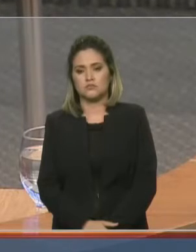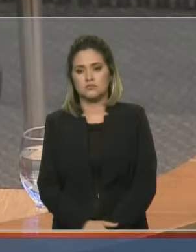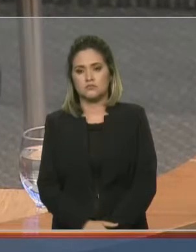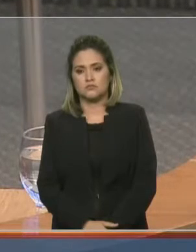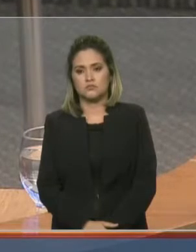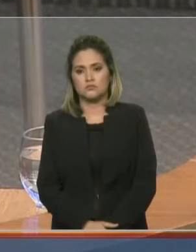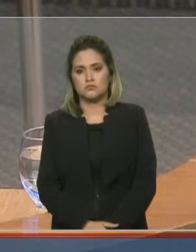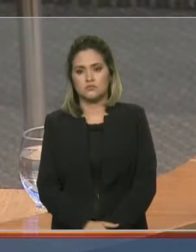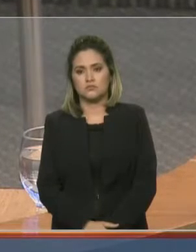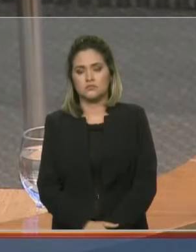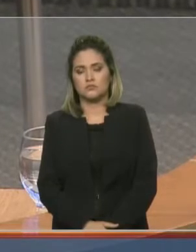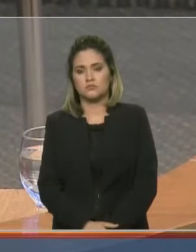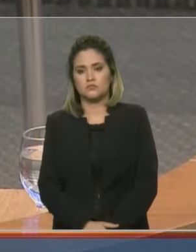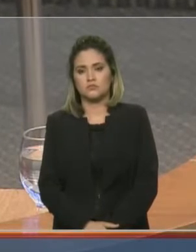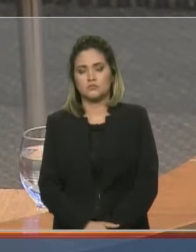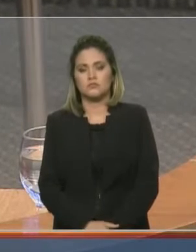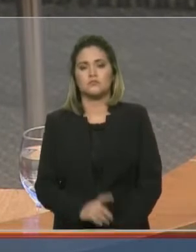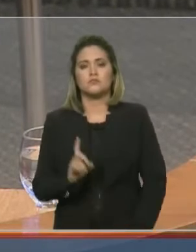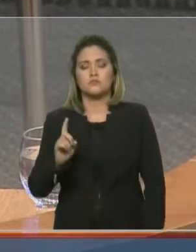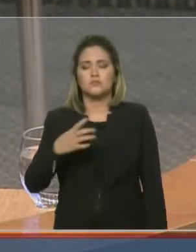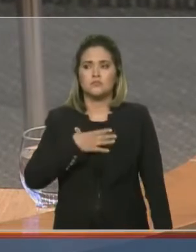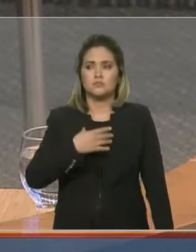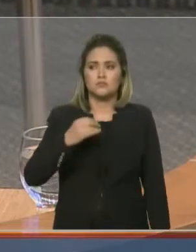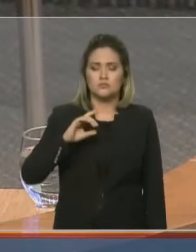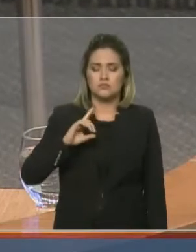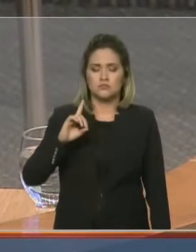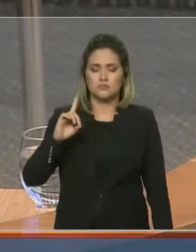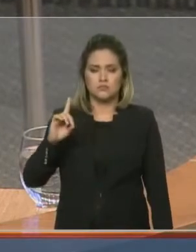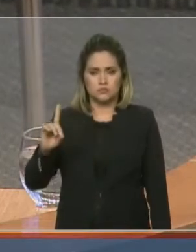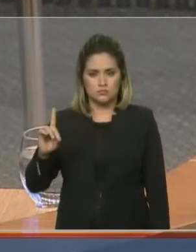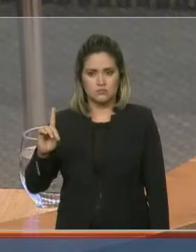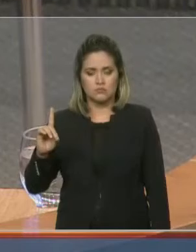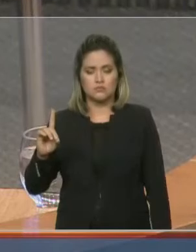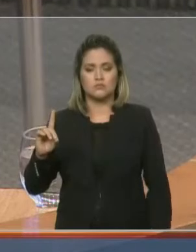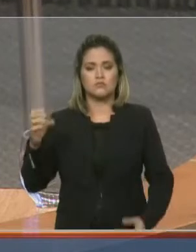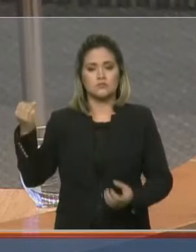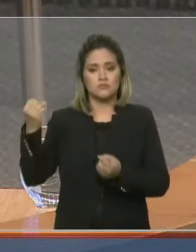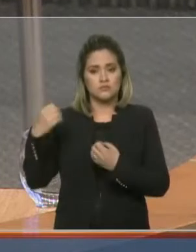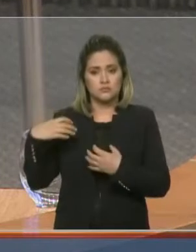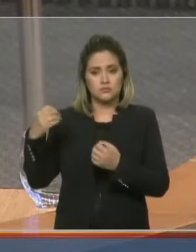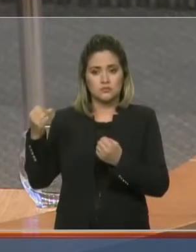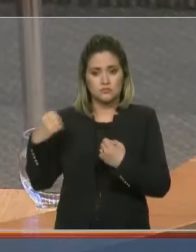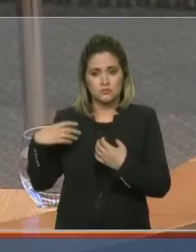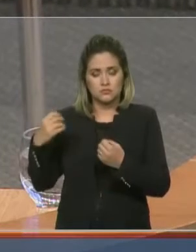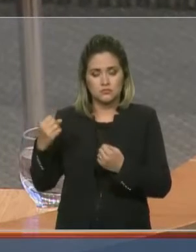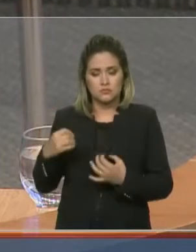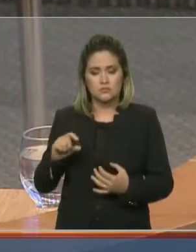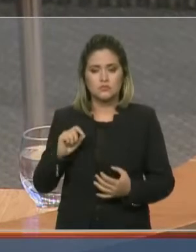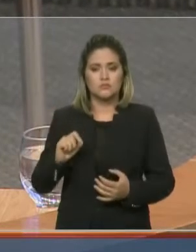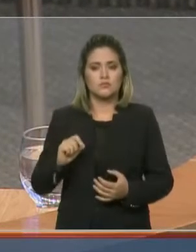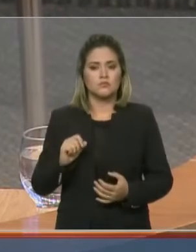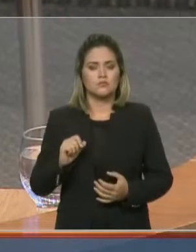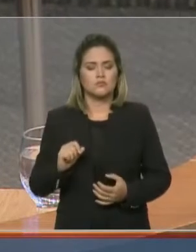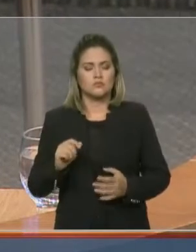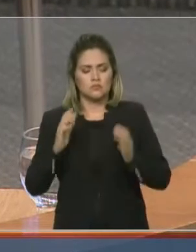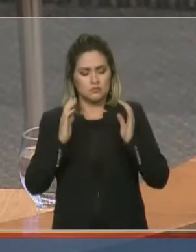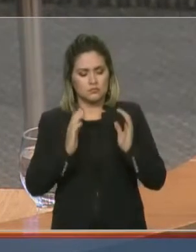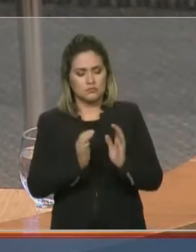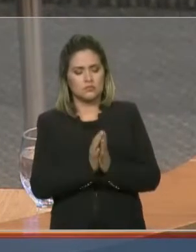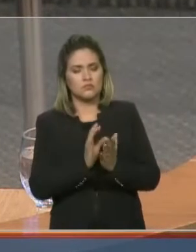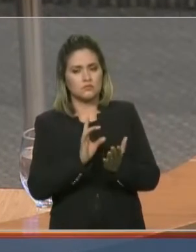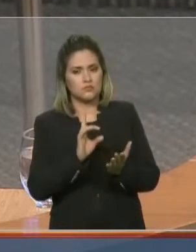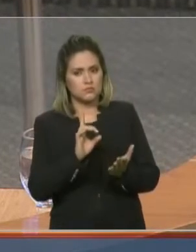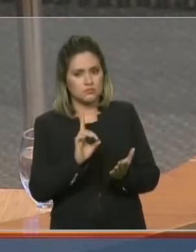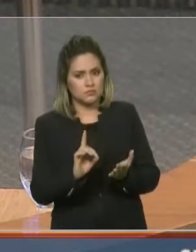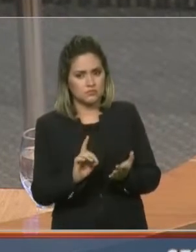na história humana, nos ensina que, através da sua palavra, através das suas ações, através do